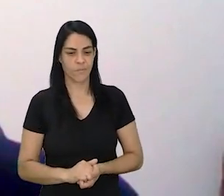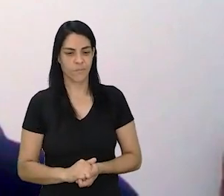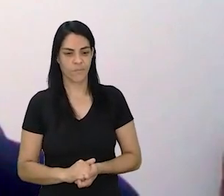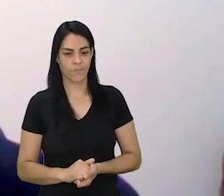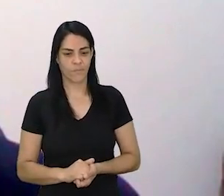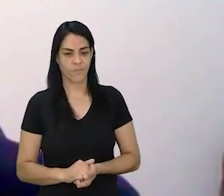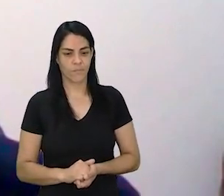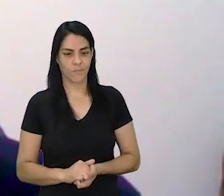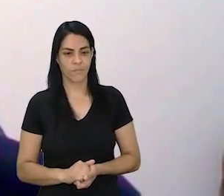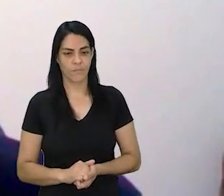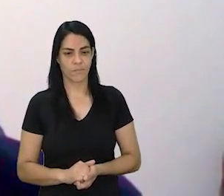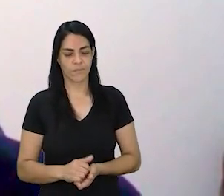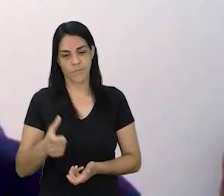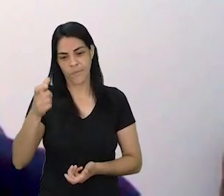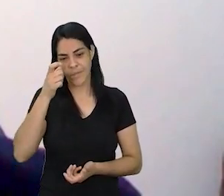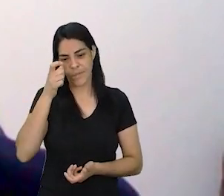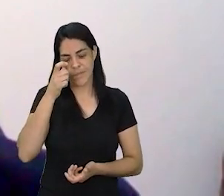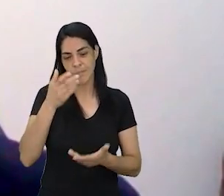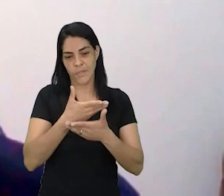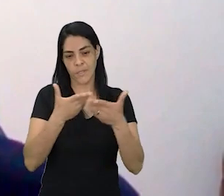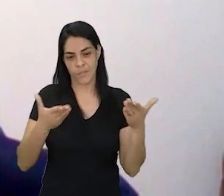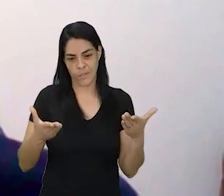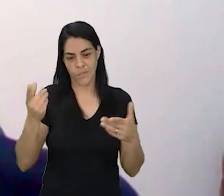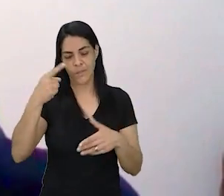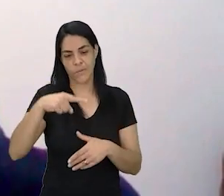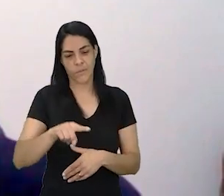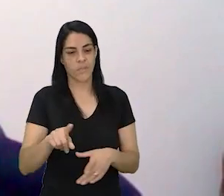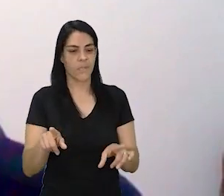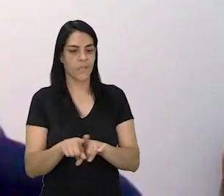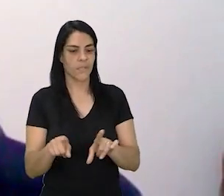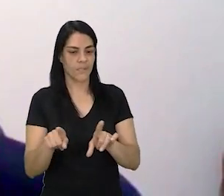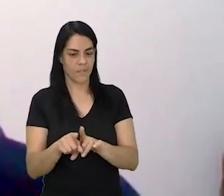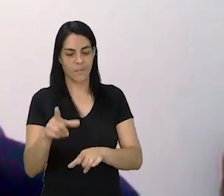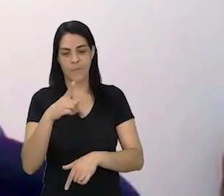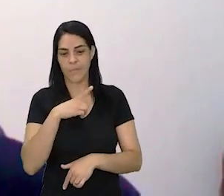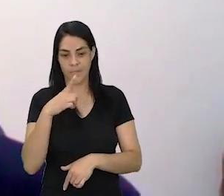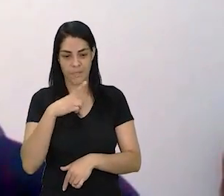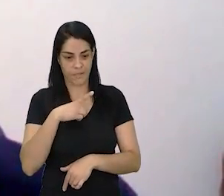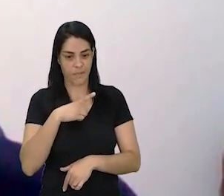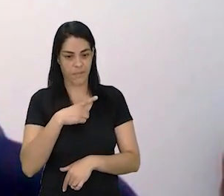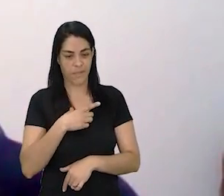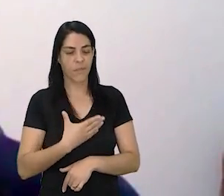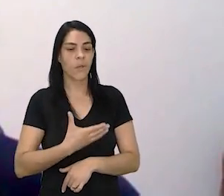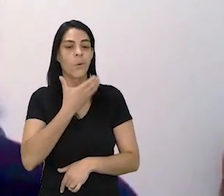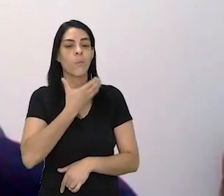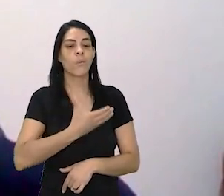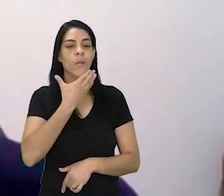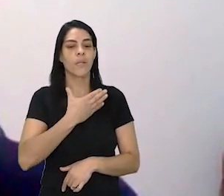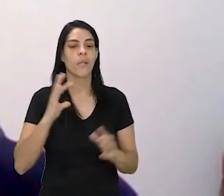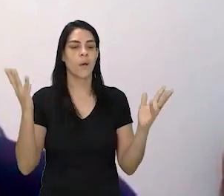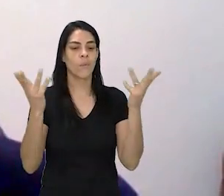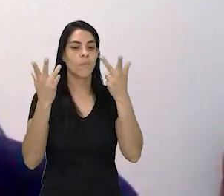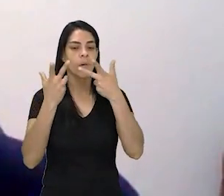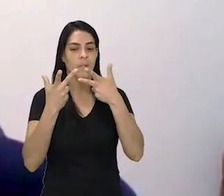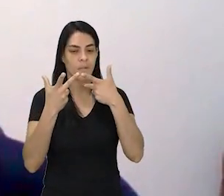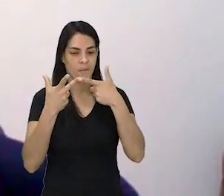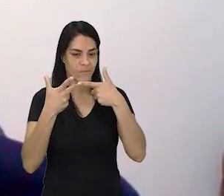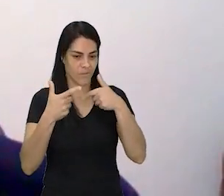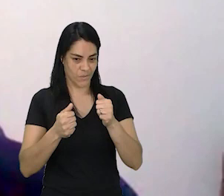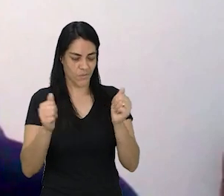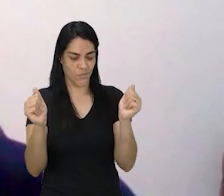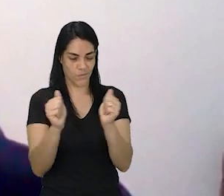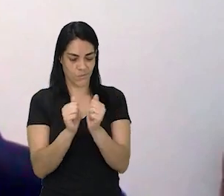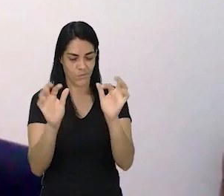nos assistir aqui, e que vocês possam ter um excelente Natal e uma passagem de ano maravilhosa com as famílias